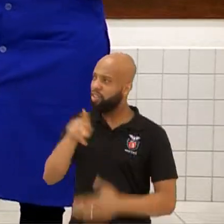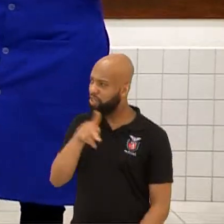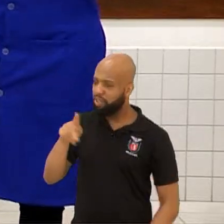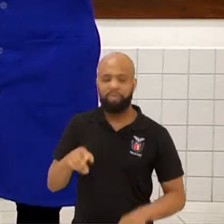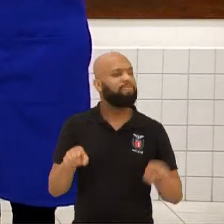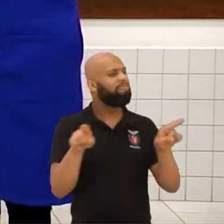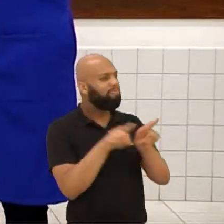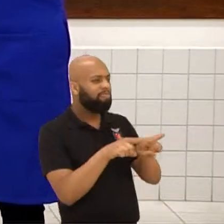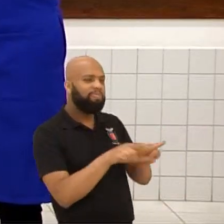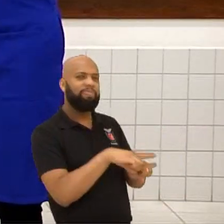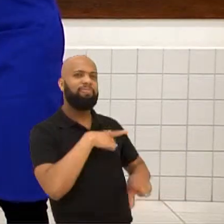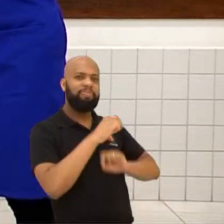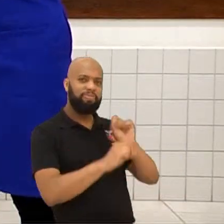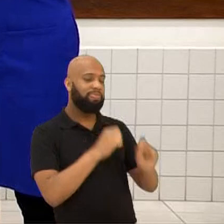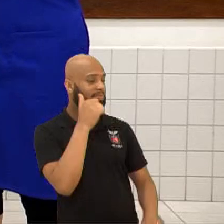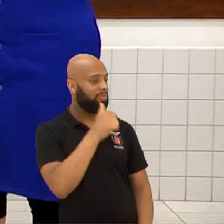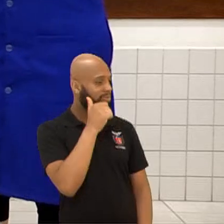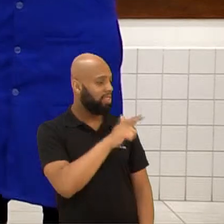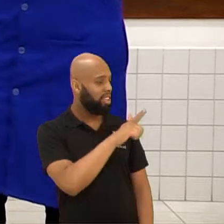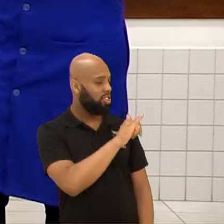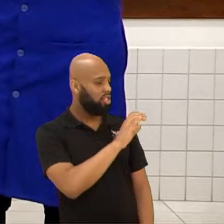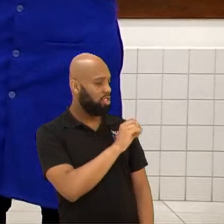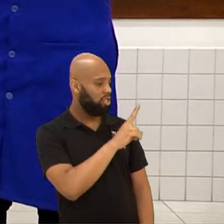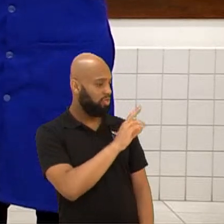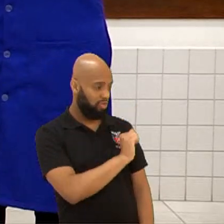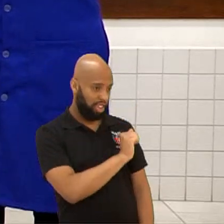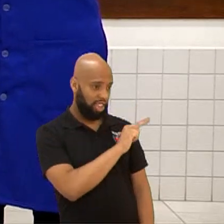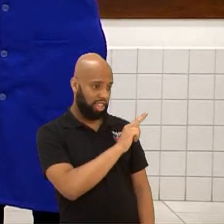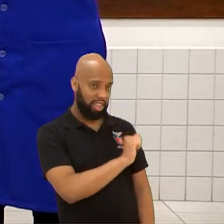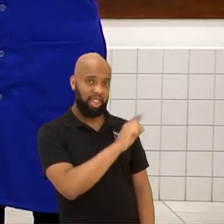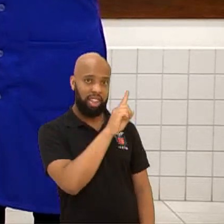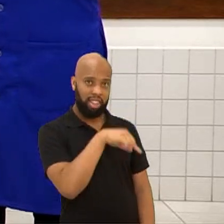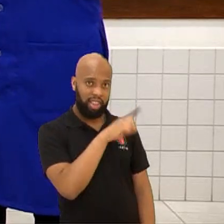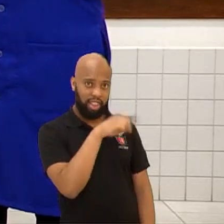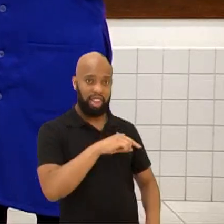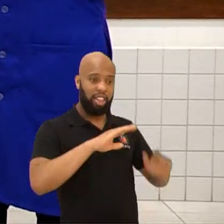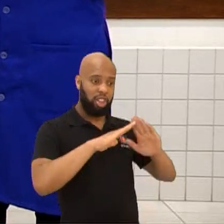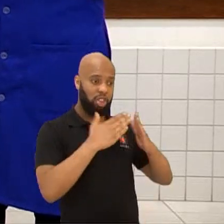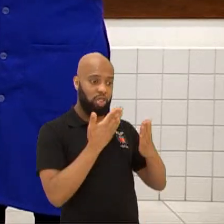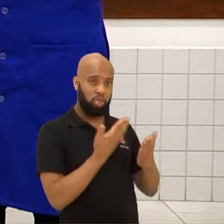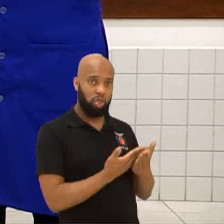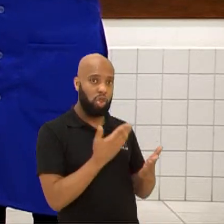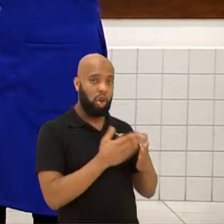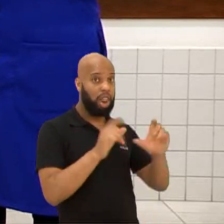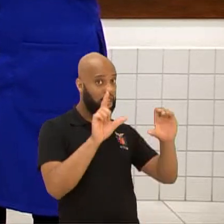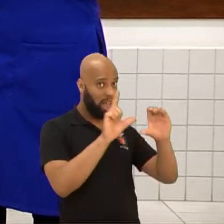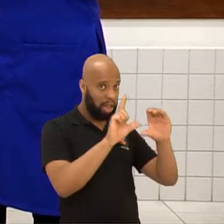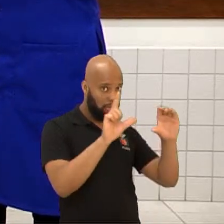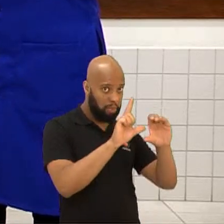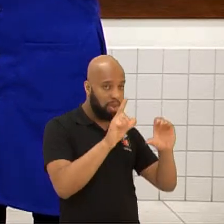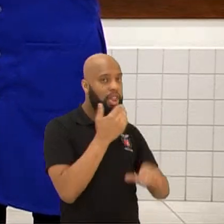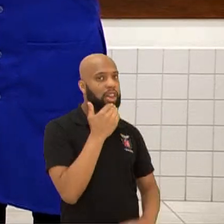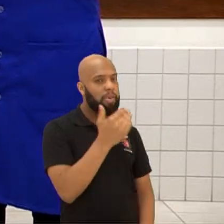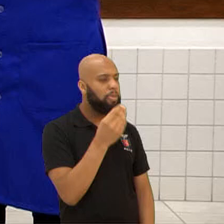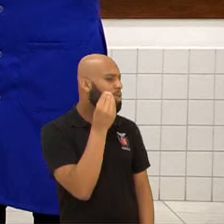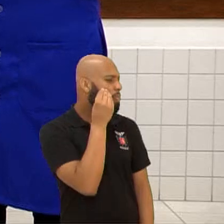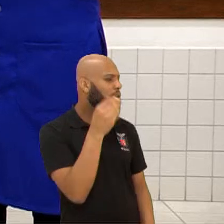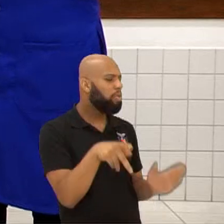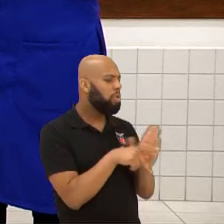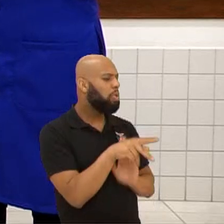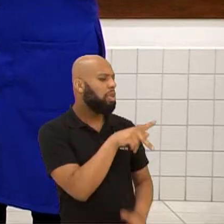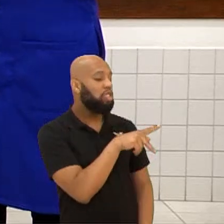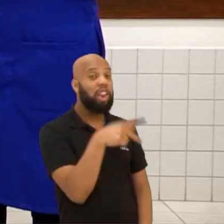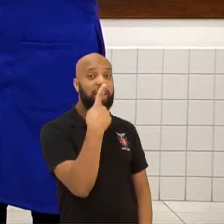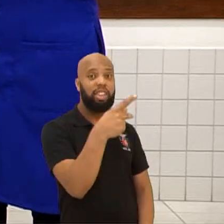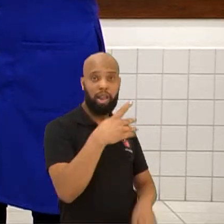aqui alguma interação também, aí? Ó, tem a Giovana do Colégio Estadual, desembargador Clotário Portugal, de Campo Largo, né? Pede para mandar um beijo para a professora Fernanda. Um